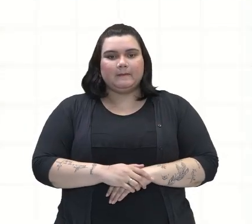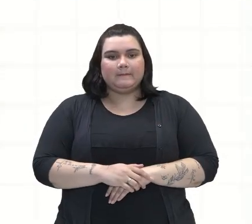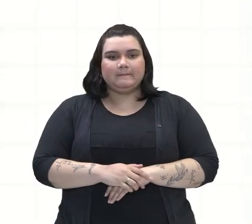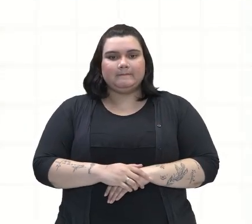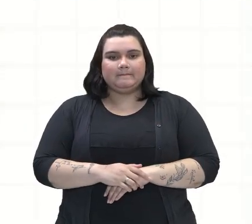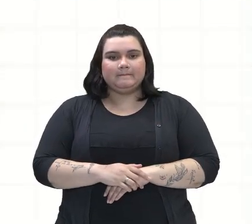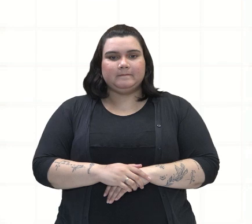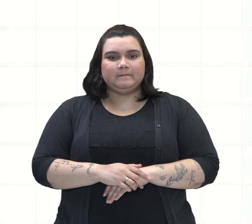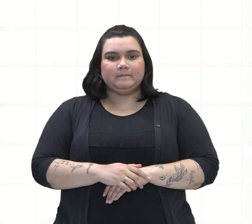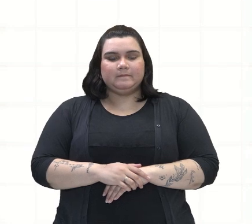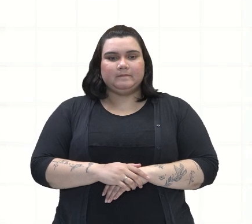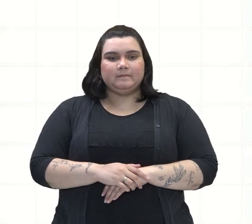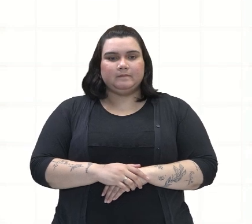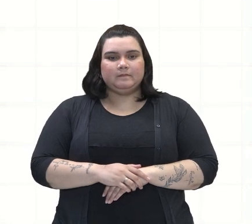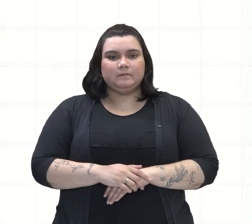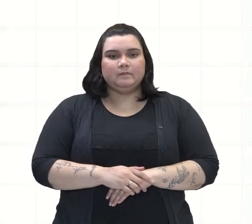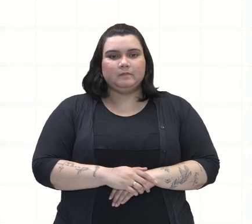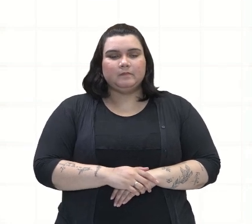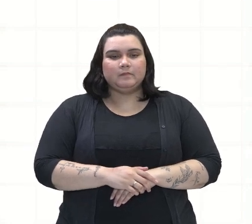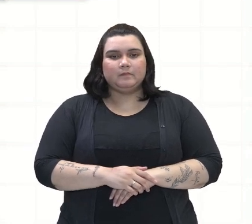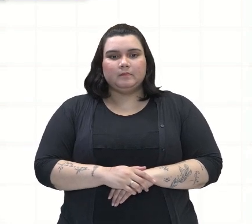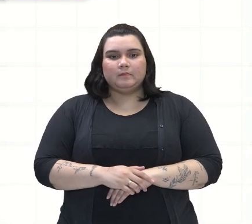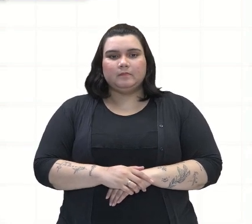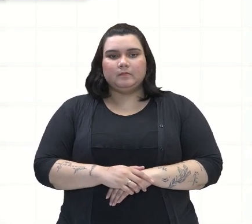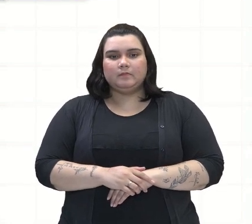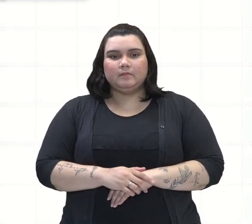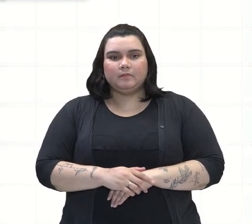Dom Pedro